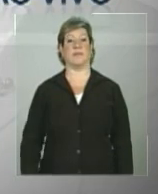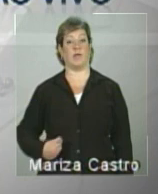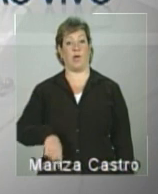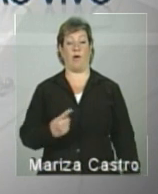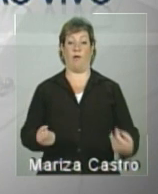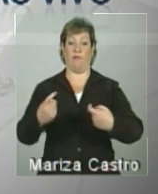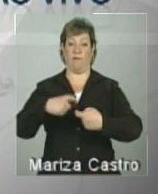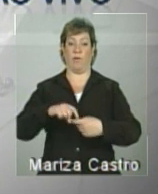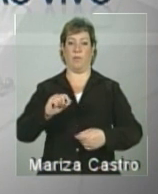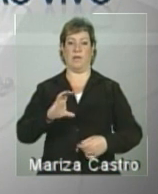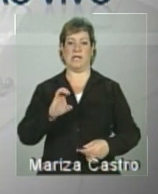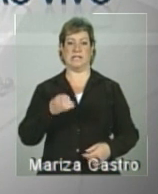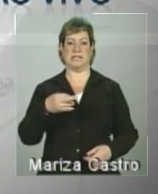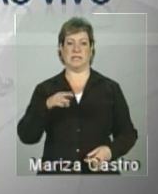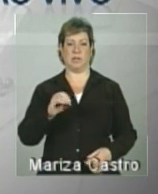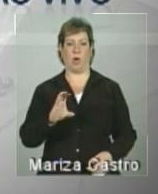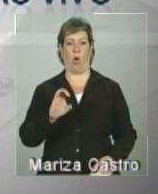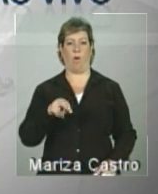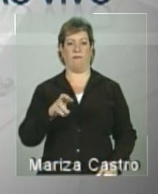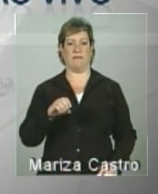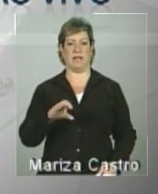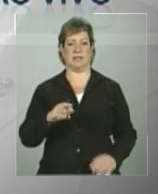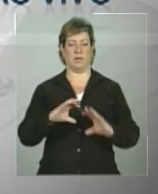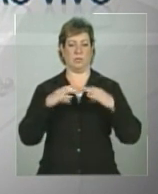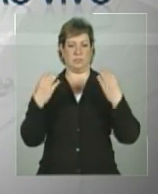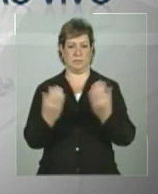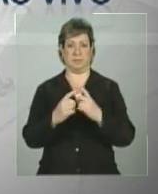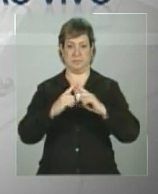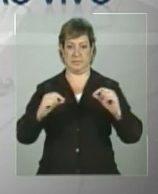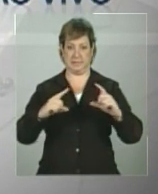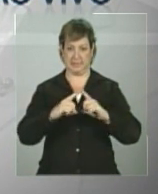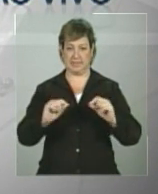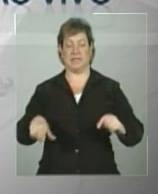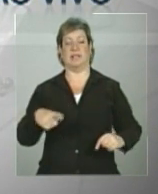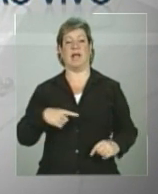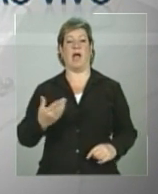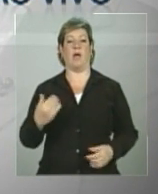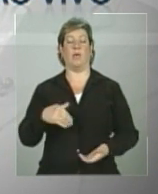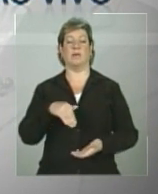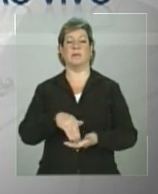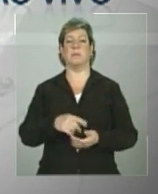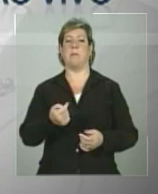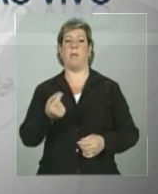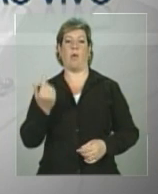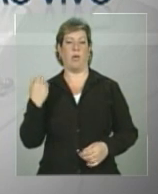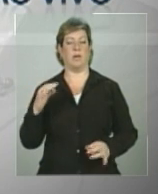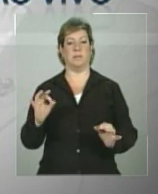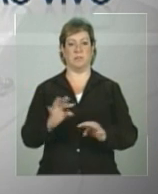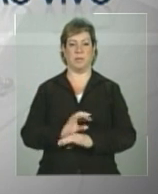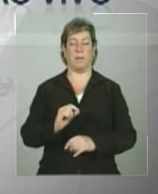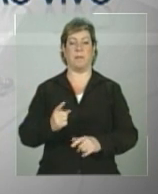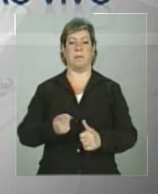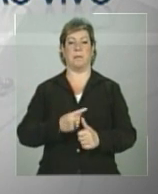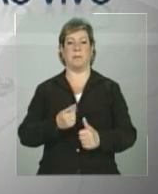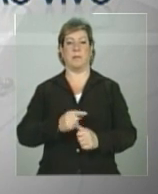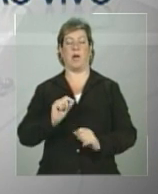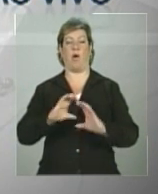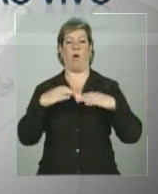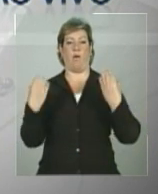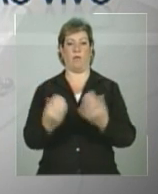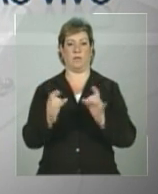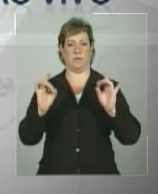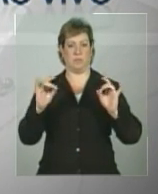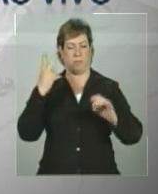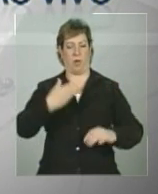Nós voltamos ao Centro de Convenções Ulisses Guimarães, em Brasília, onde terminou há pouco a cerimônia de abertura da primeira conferência de alto nível